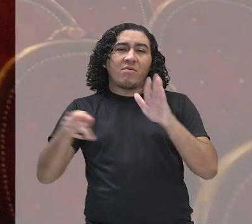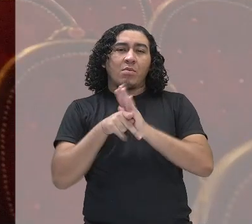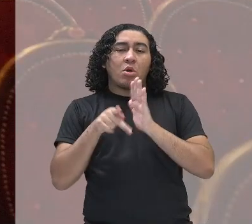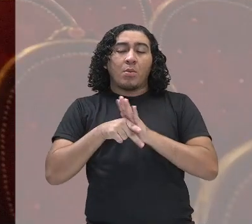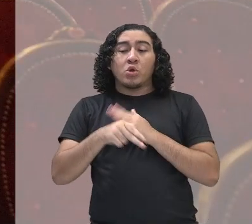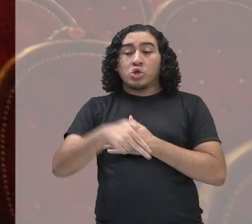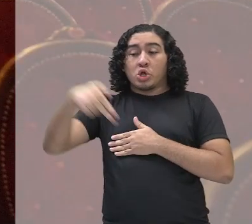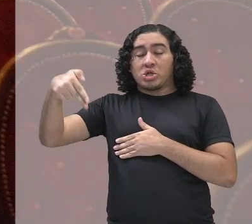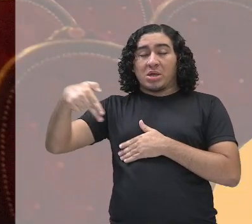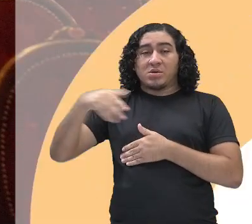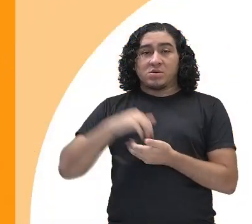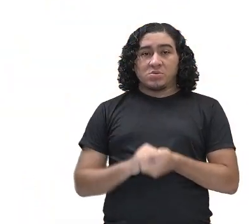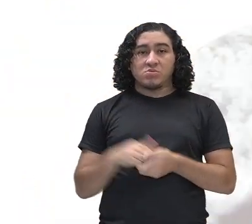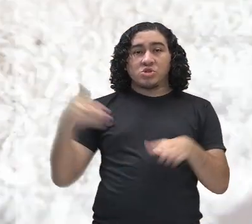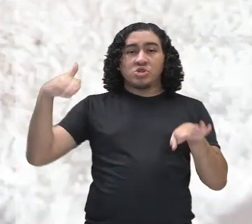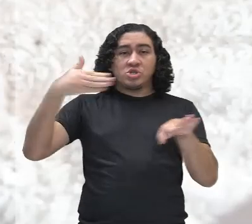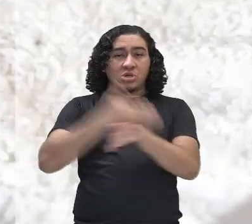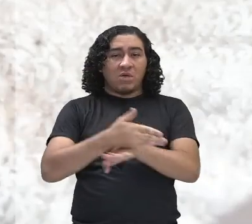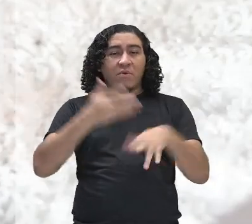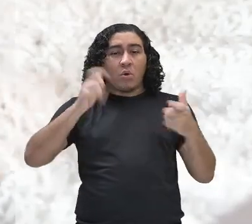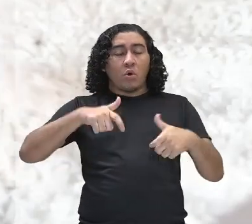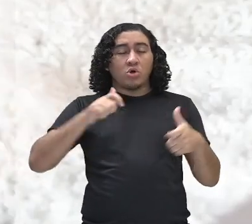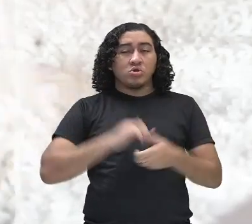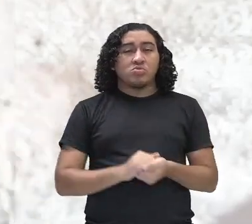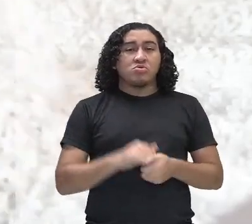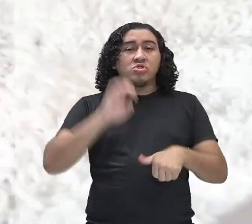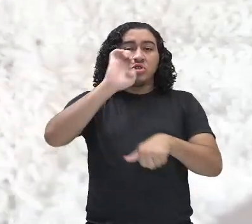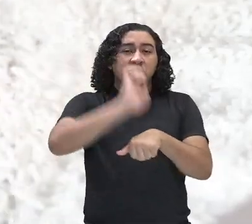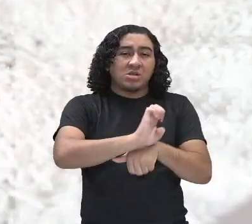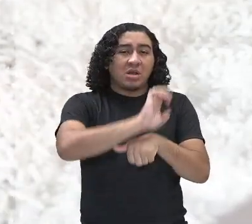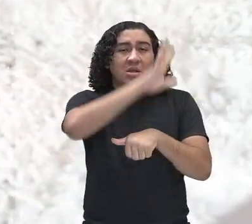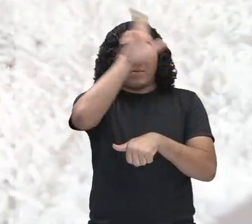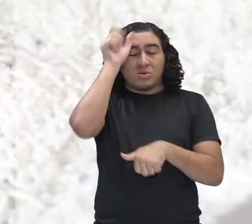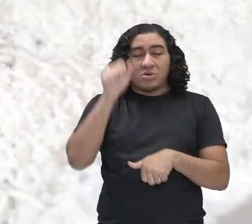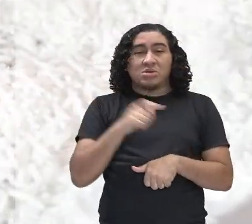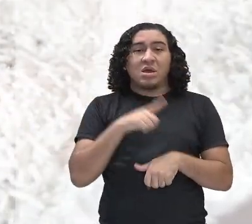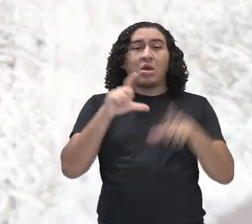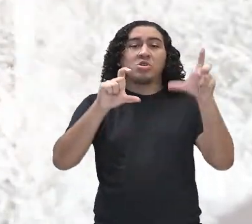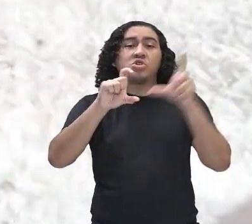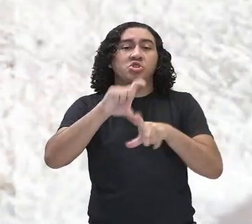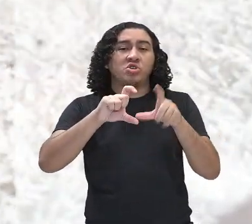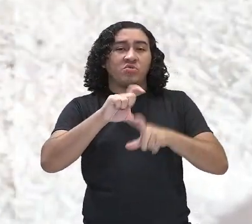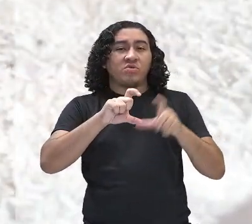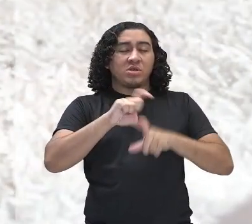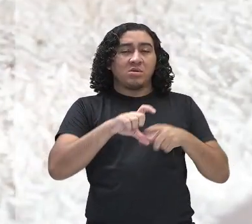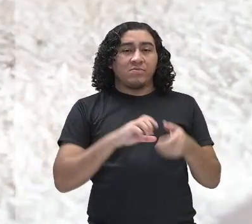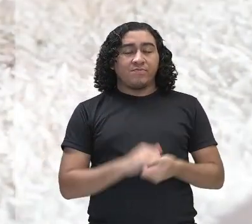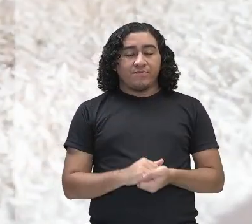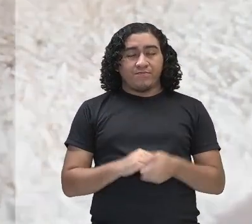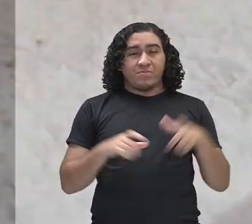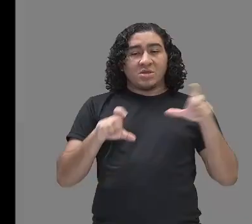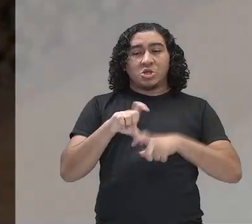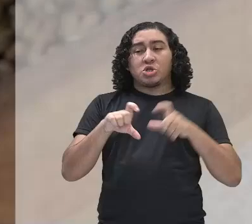Nordeste. Quando chegava aqui, adquiria uma dívida com o patrão, que no caso era o dono ali do barracão, e